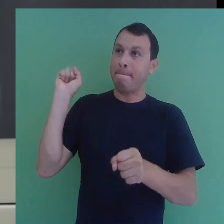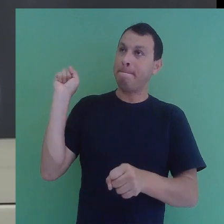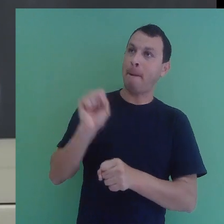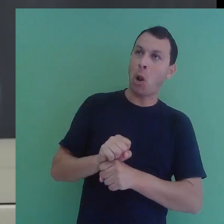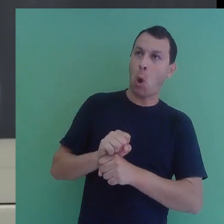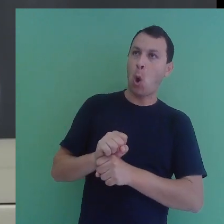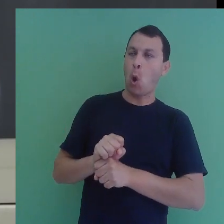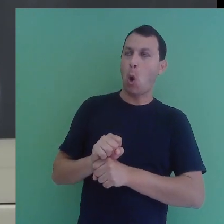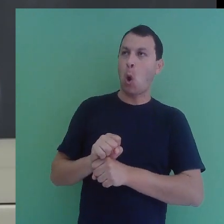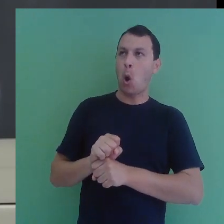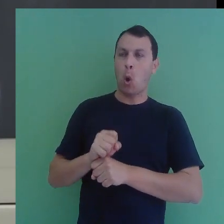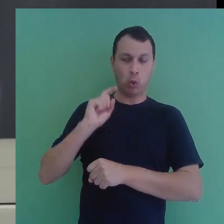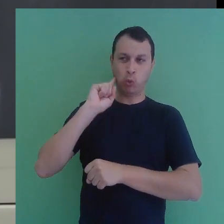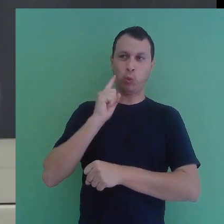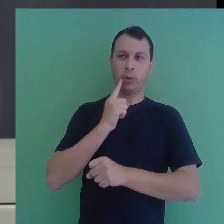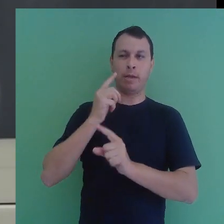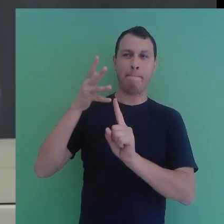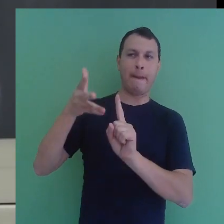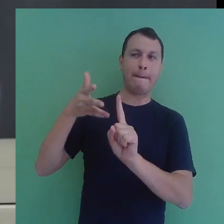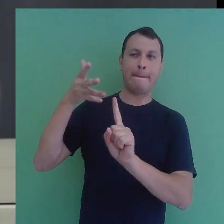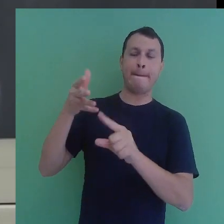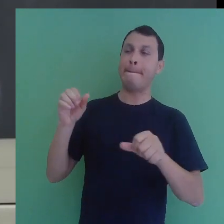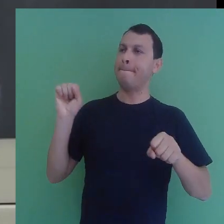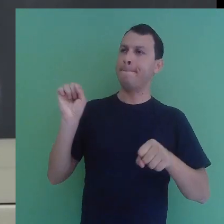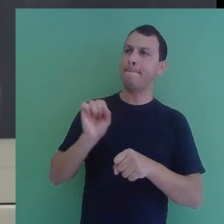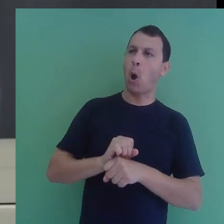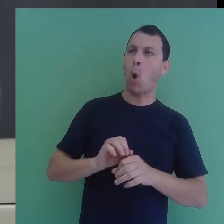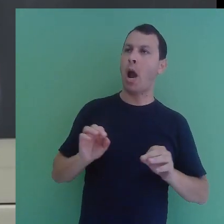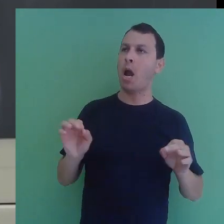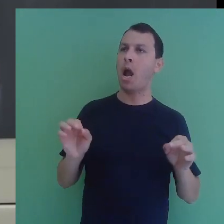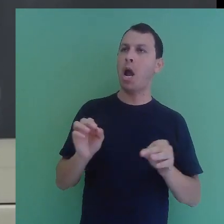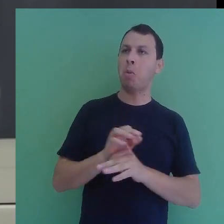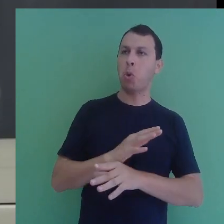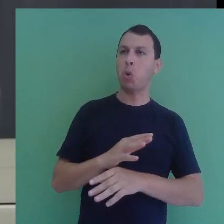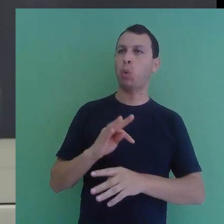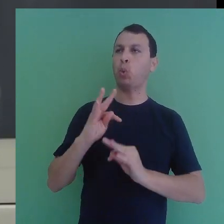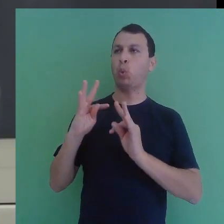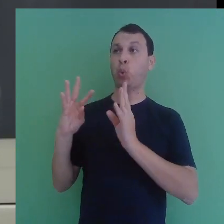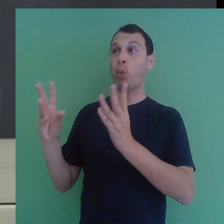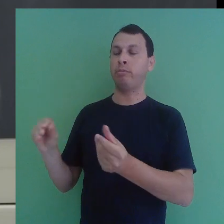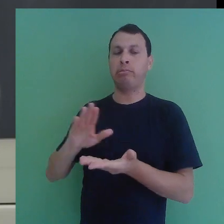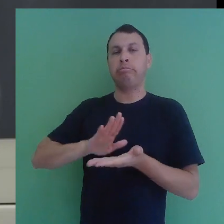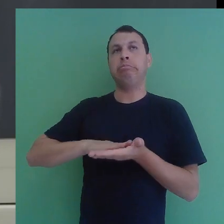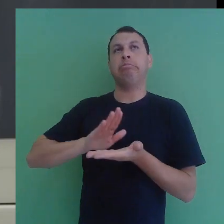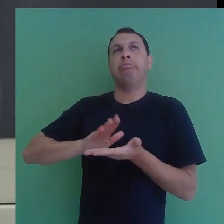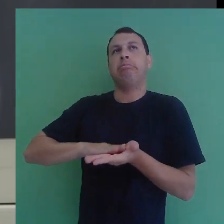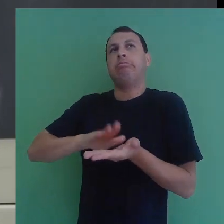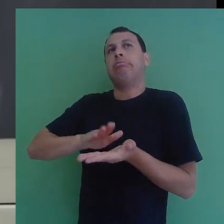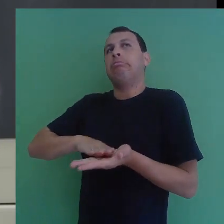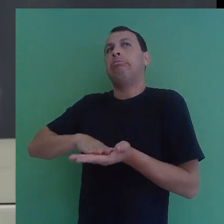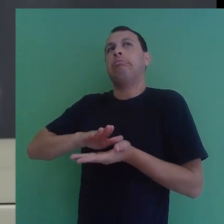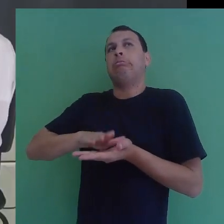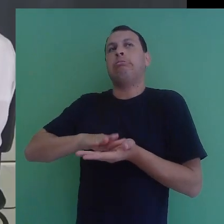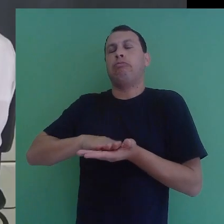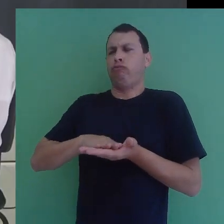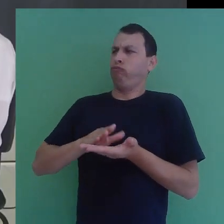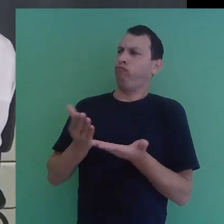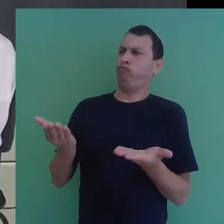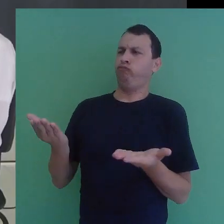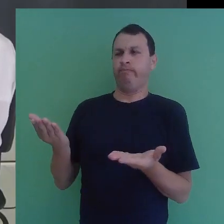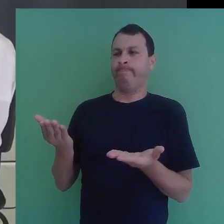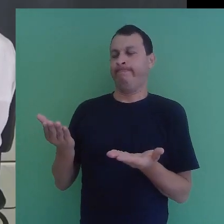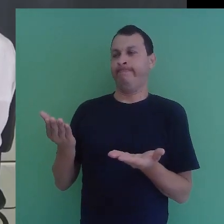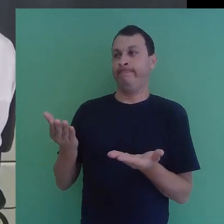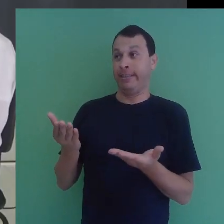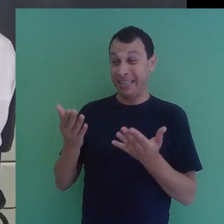todo mundo bateu palma. Só que, na verdade, tem um modo exato, né? Um sinal em Libras, né? Que é assim, bater palmas pro surdo, né? Isso mesmo. Eu